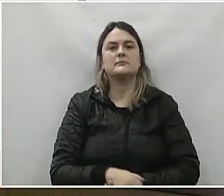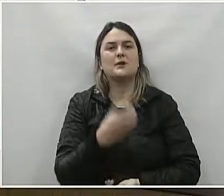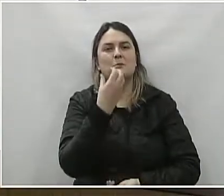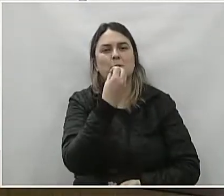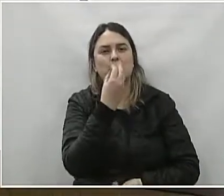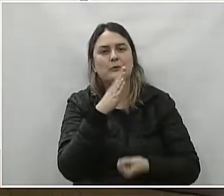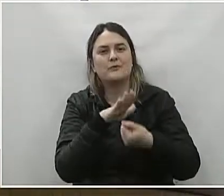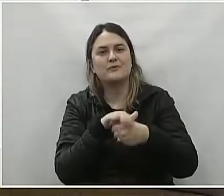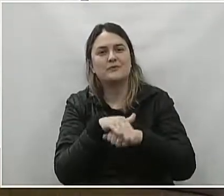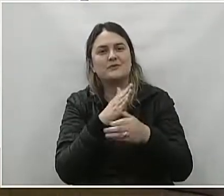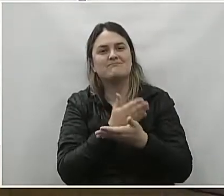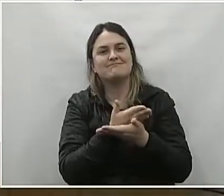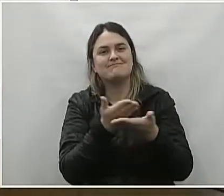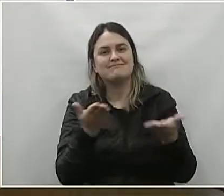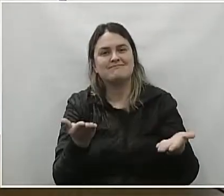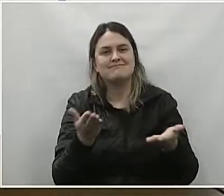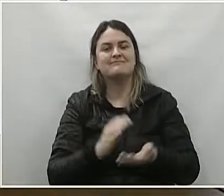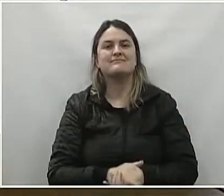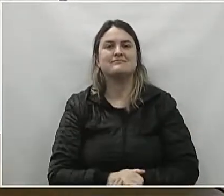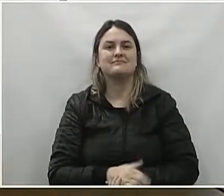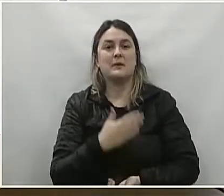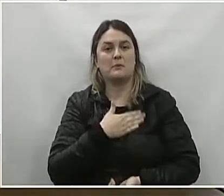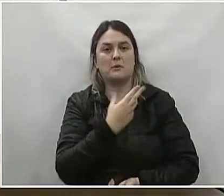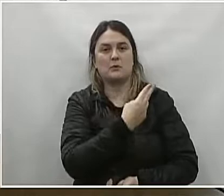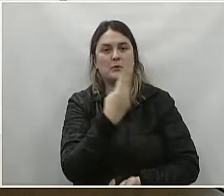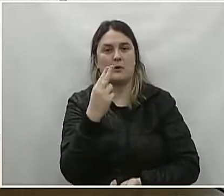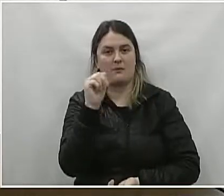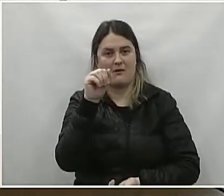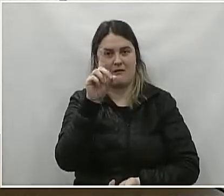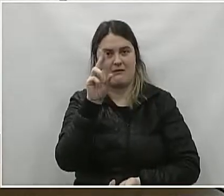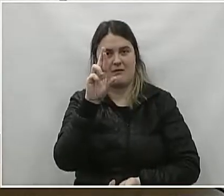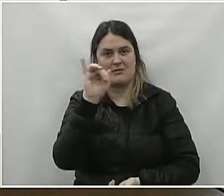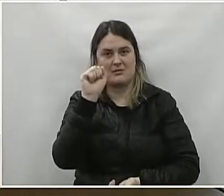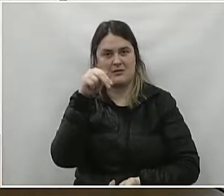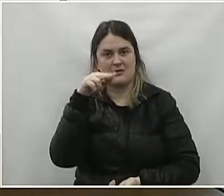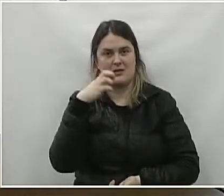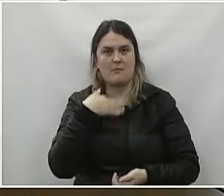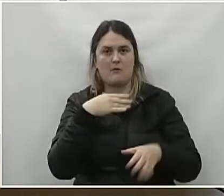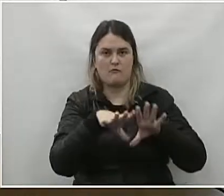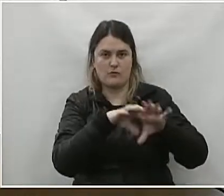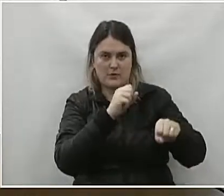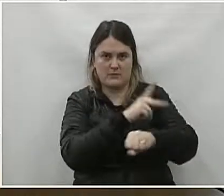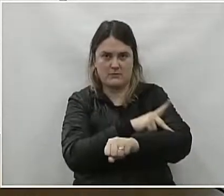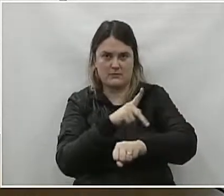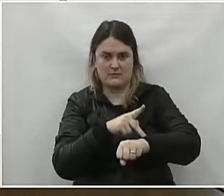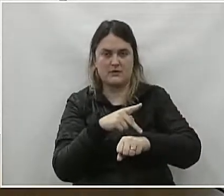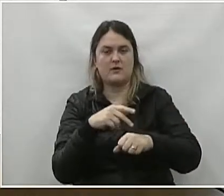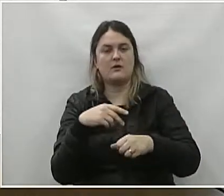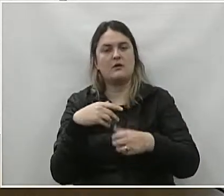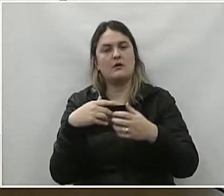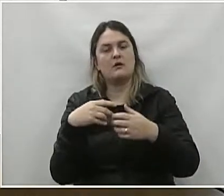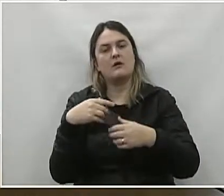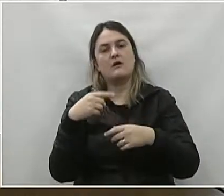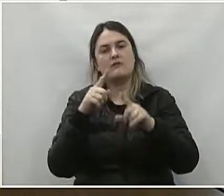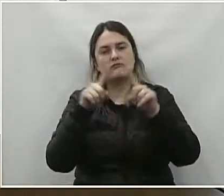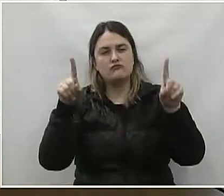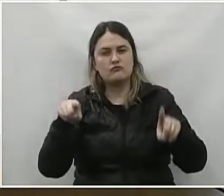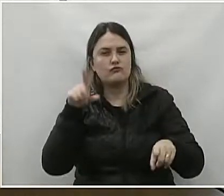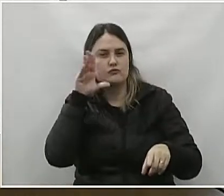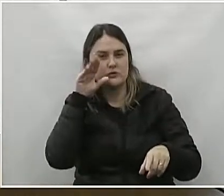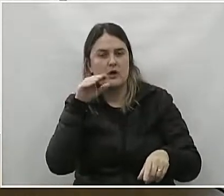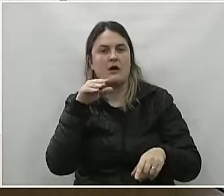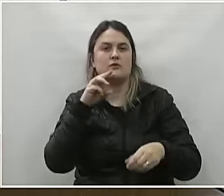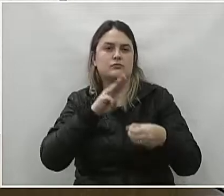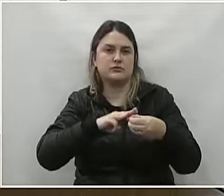Boa noite a todos e todas. O meu nome é Adriane, sou pedagoga, sou funcionária do município aqui de União da Vitória e atualmente